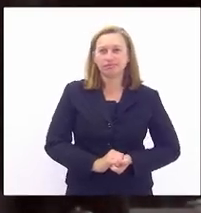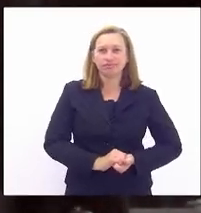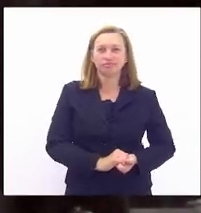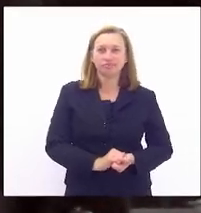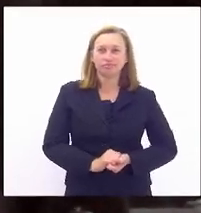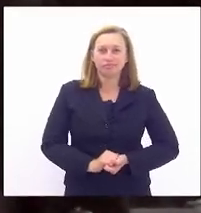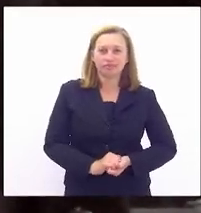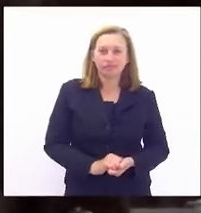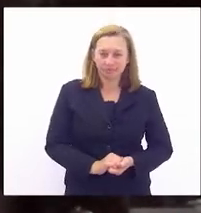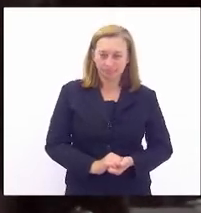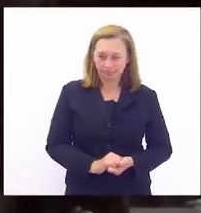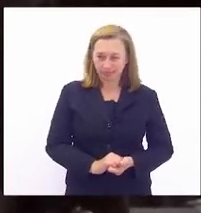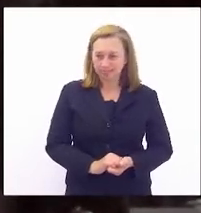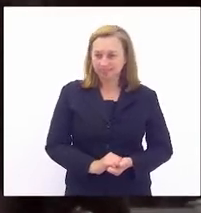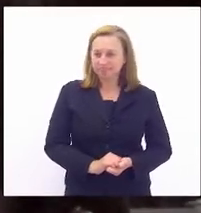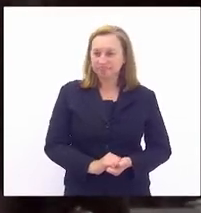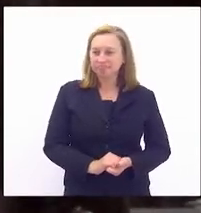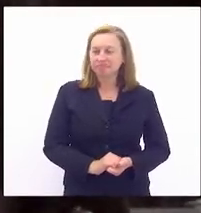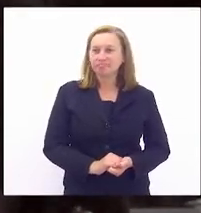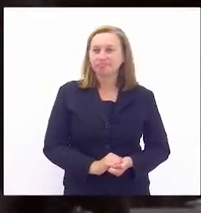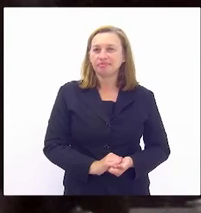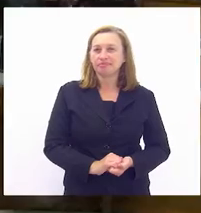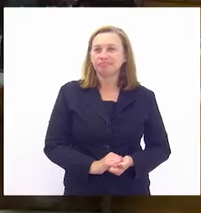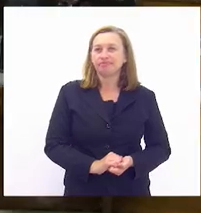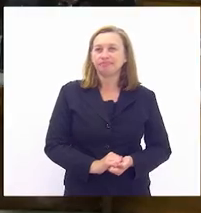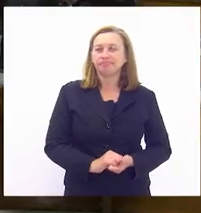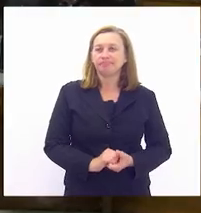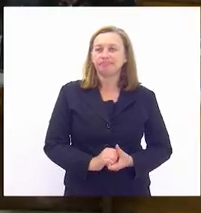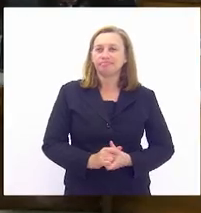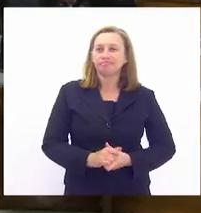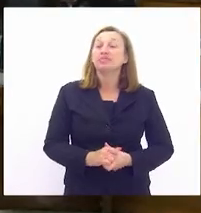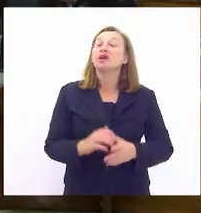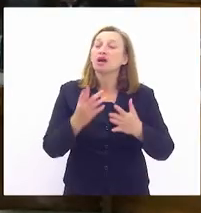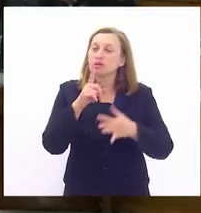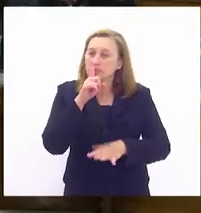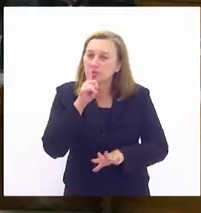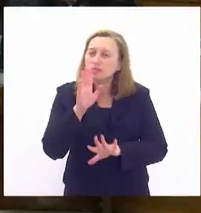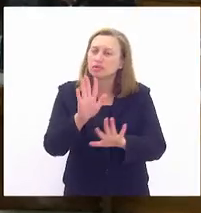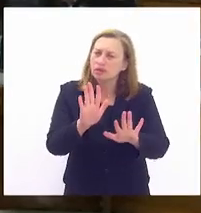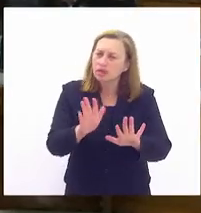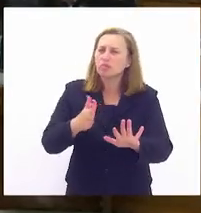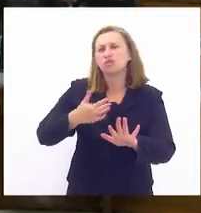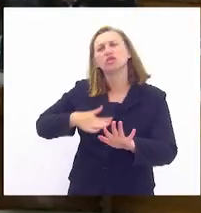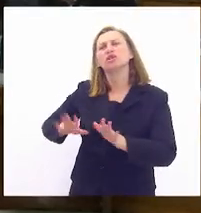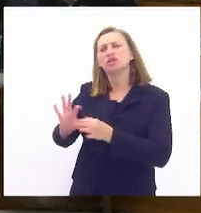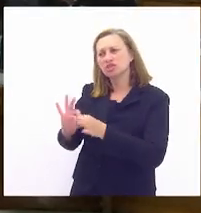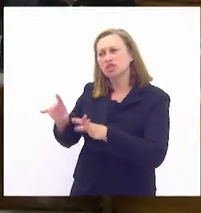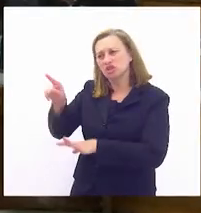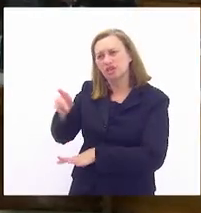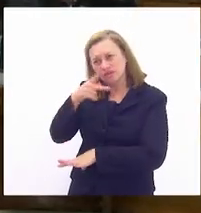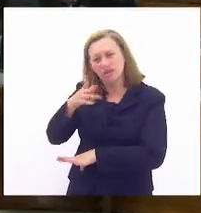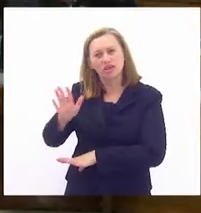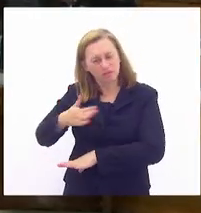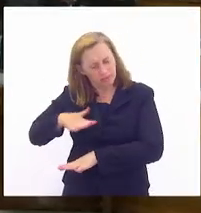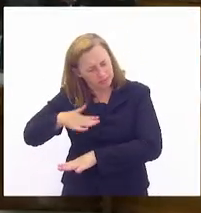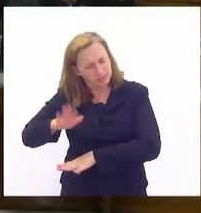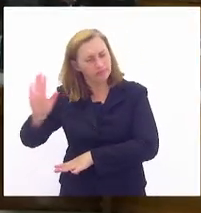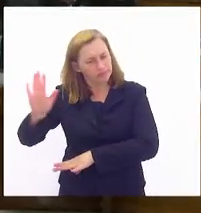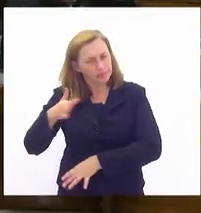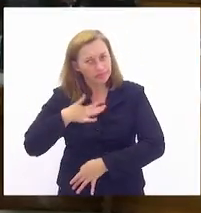Pessoal, por favor, vamos garantir aqui, por favor, a palavra do Cláudio, por favor.